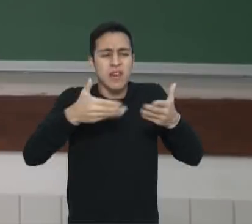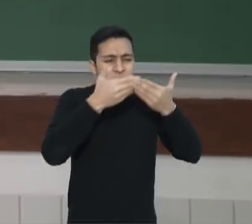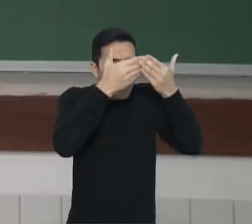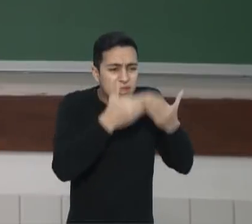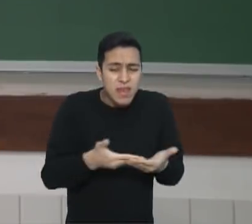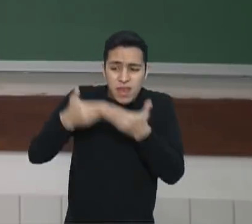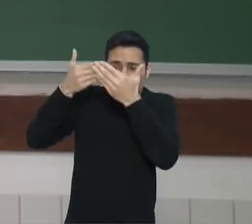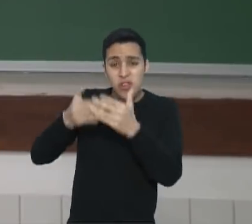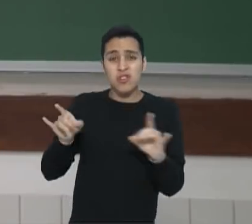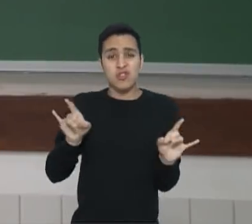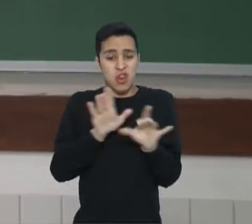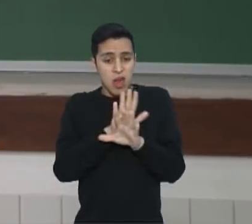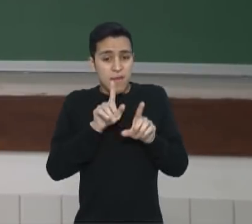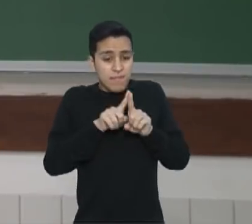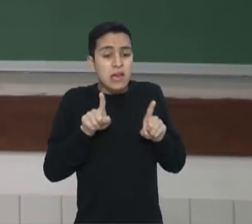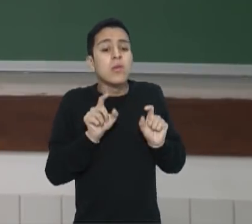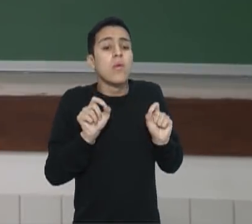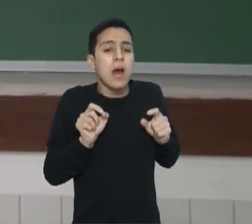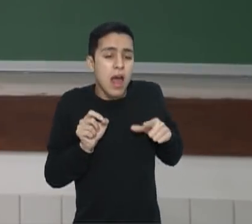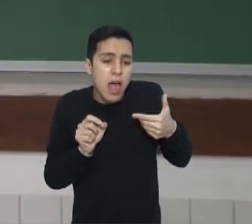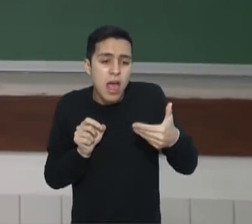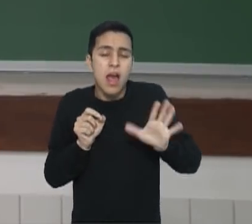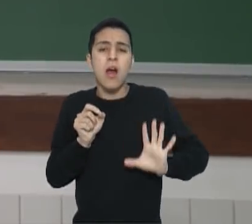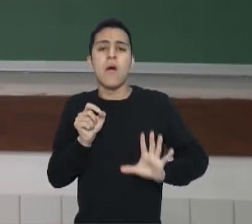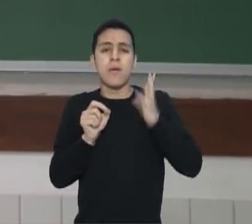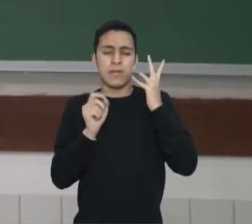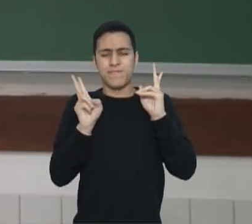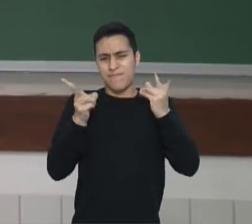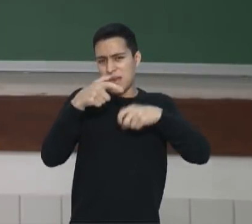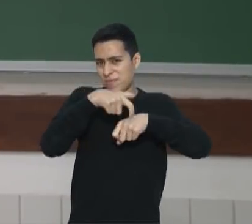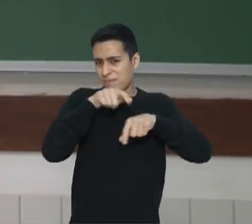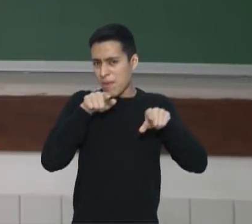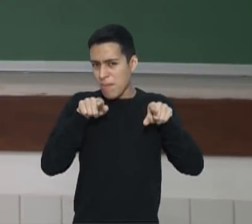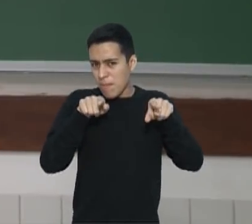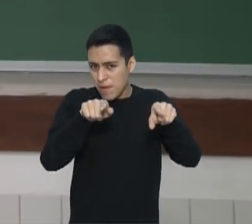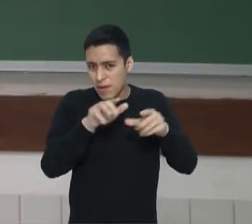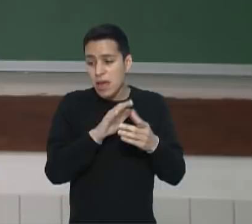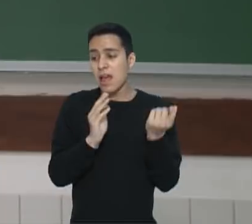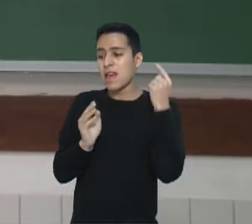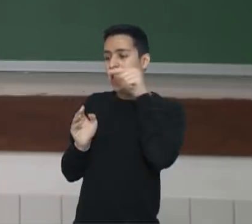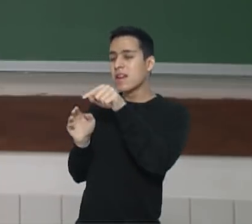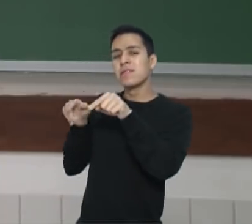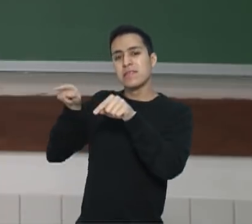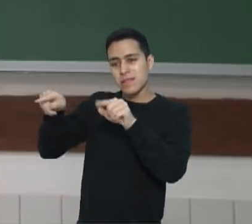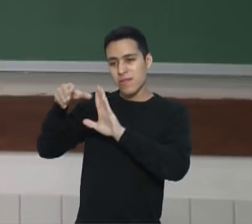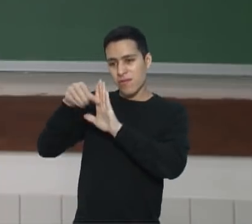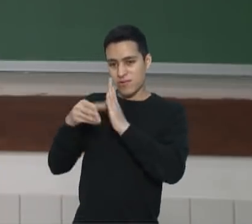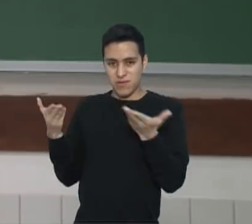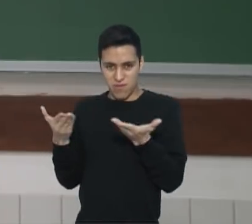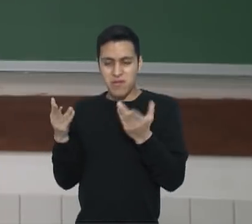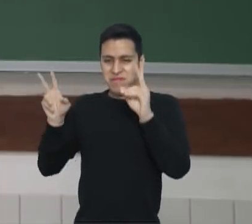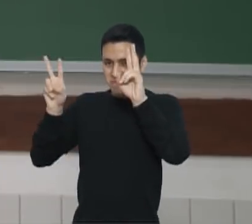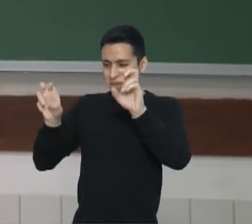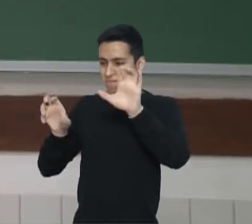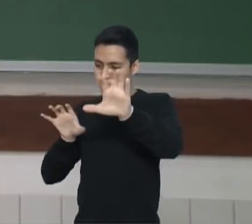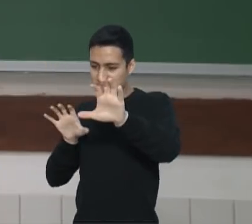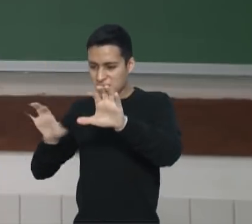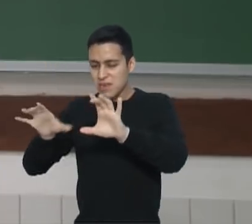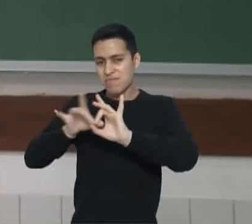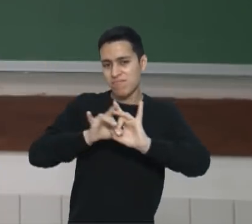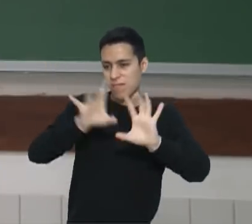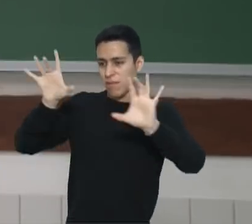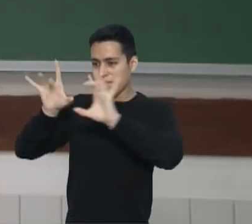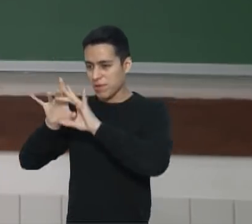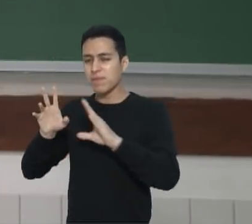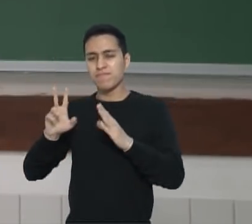né? Mas que estão acontecendo aí mais ou menos ao mesmo tempo desses conteúdos que vamos ver, desses fatos,